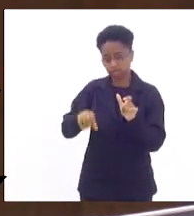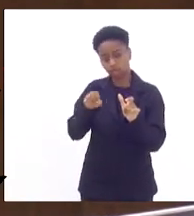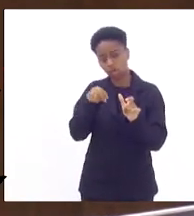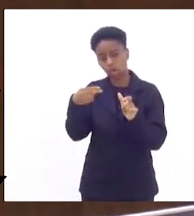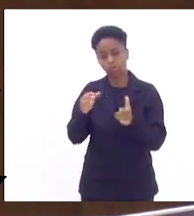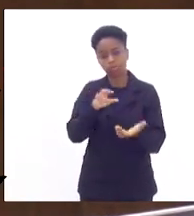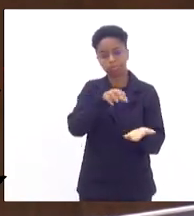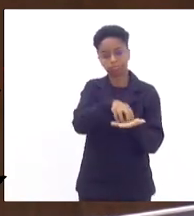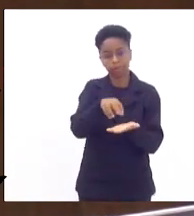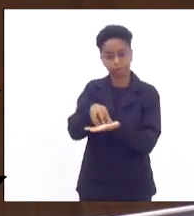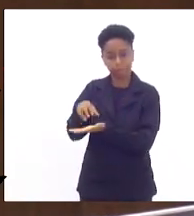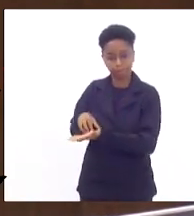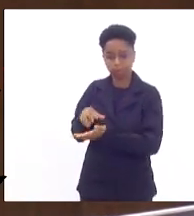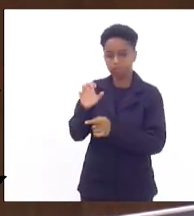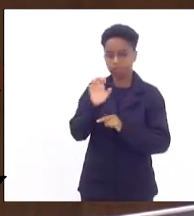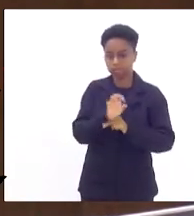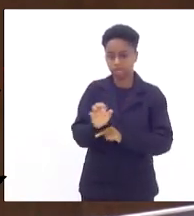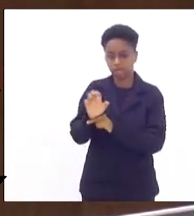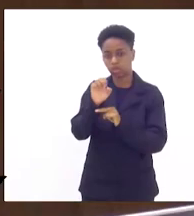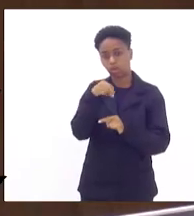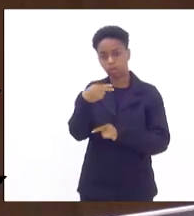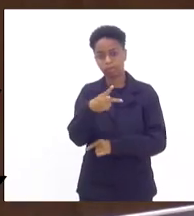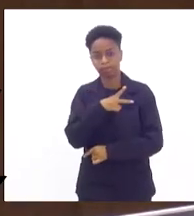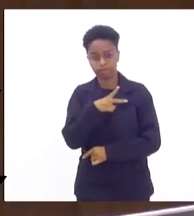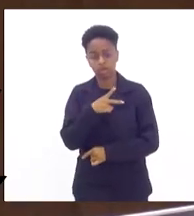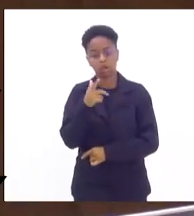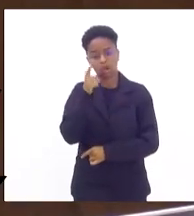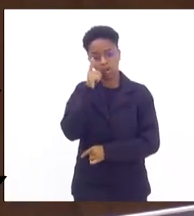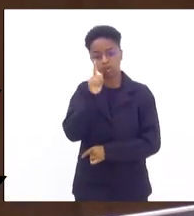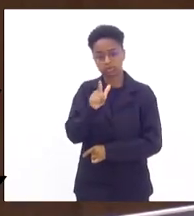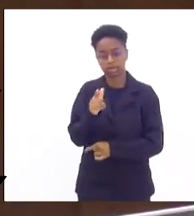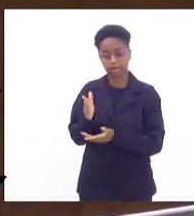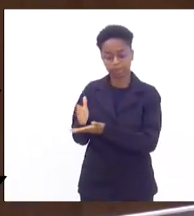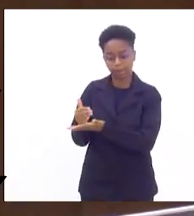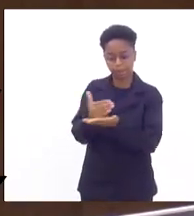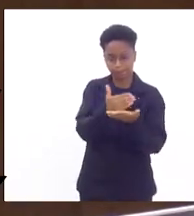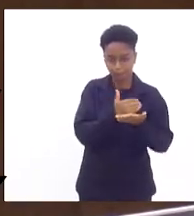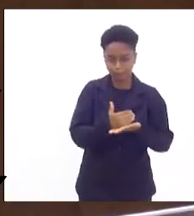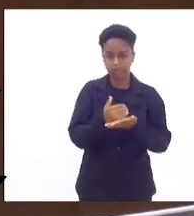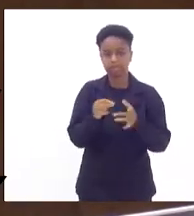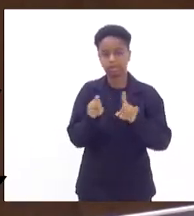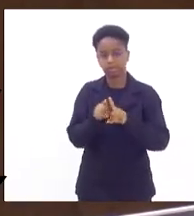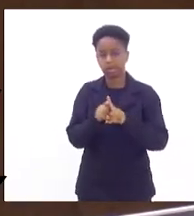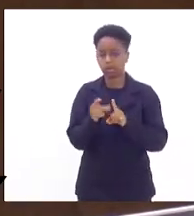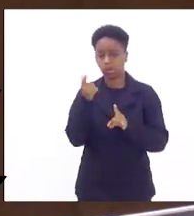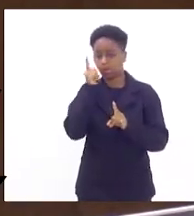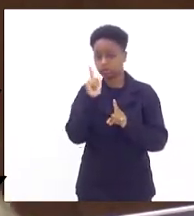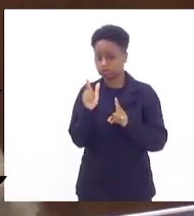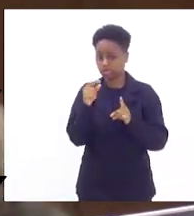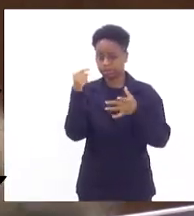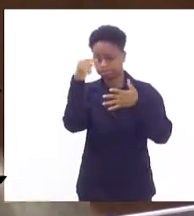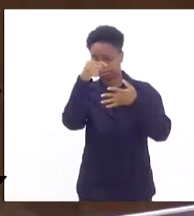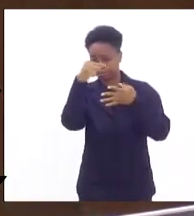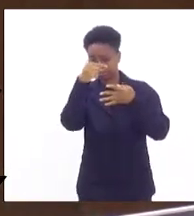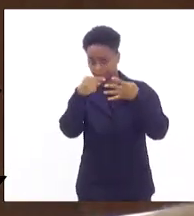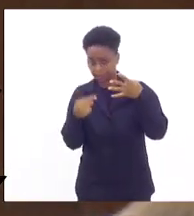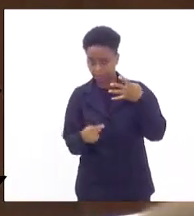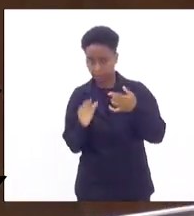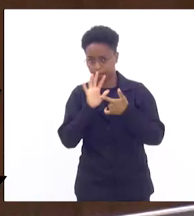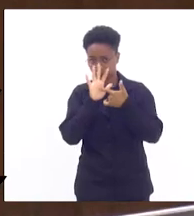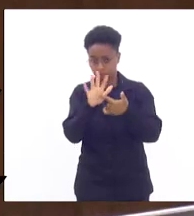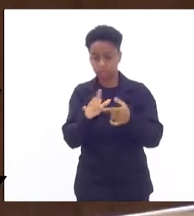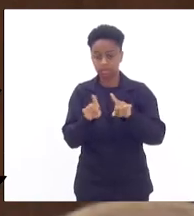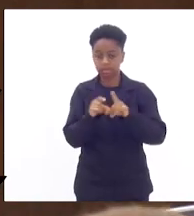privado, pode coletar os mesmos dados e vai chegar no mesmo ranking, o que muito nos orgulha, e nos orgulha, inclusive, como cidadãos fluminense